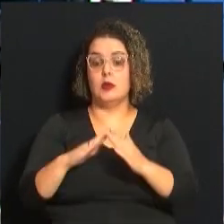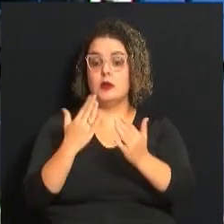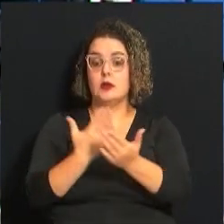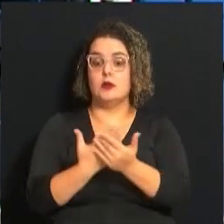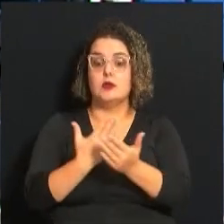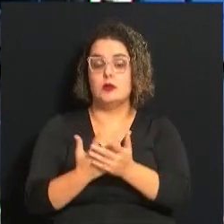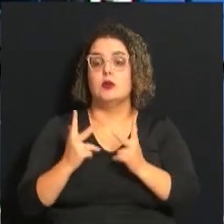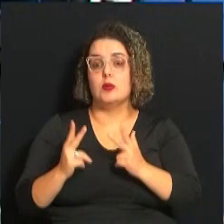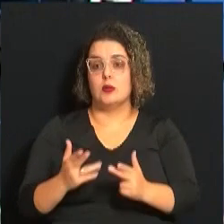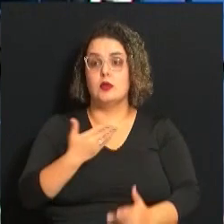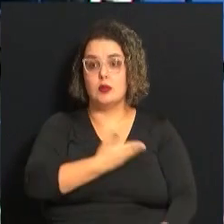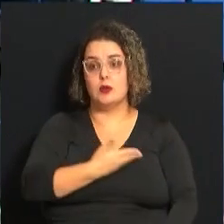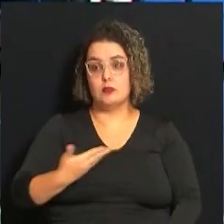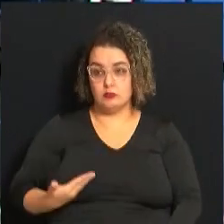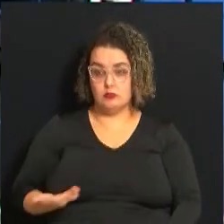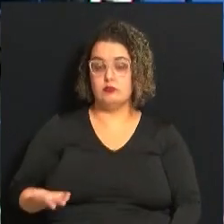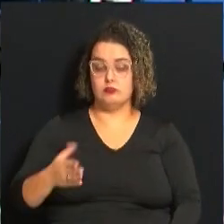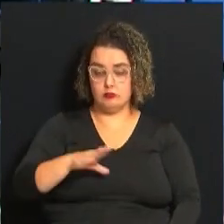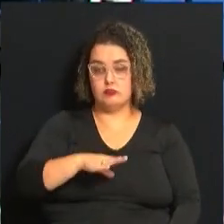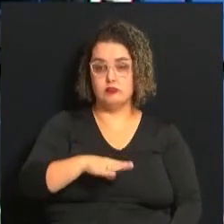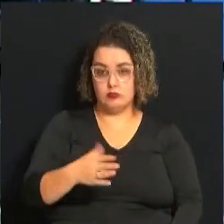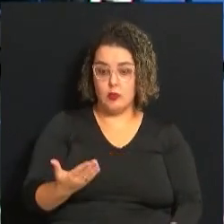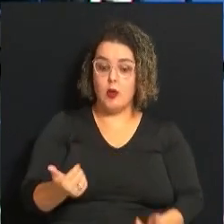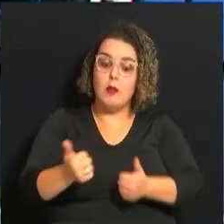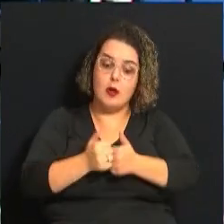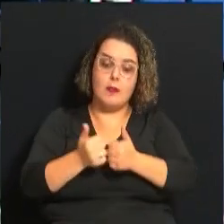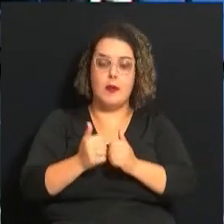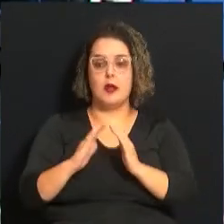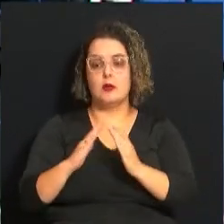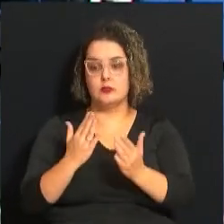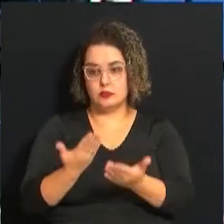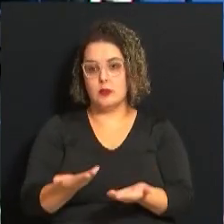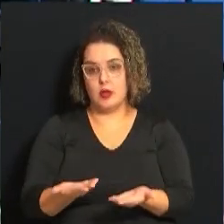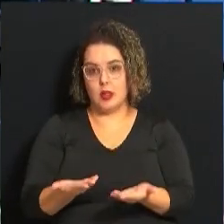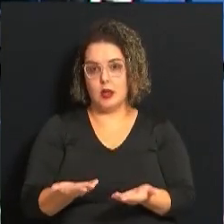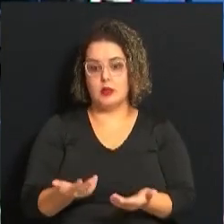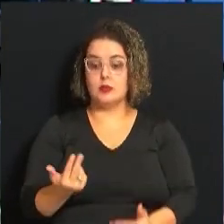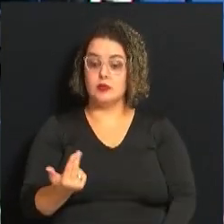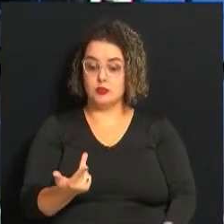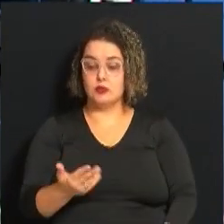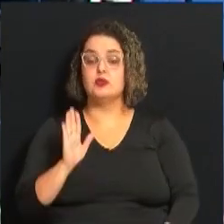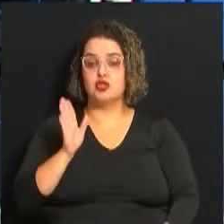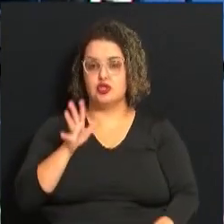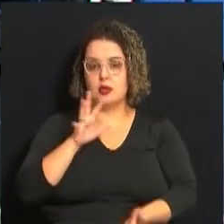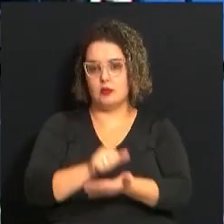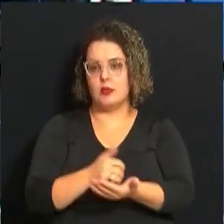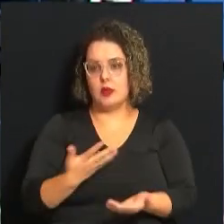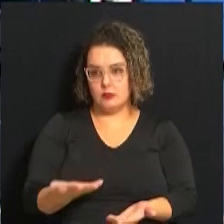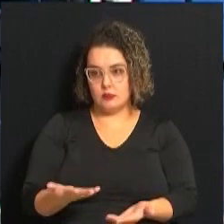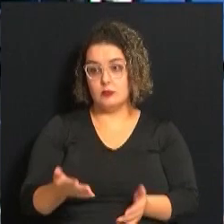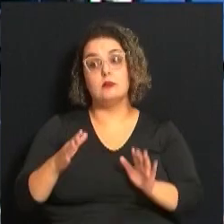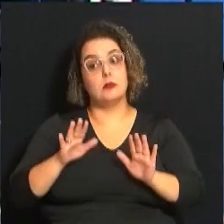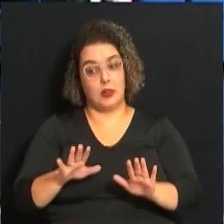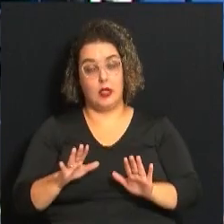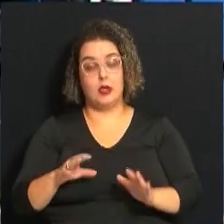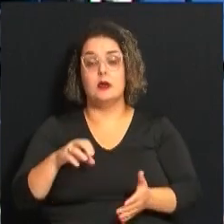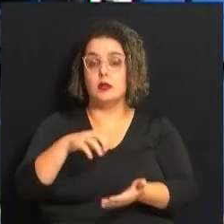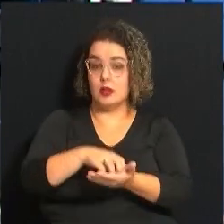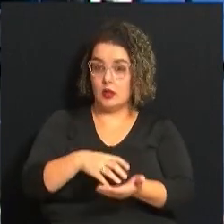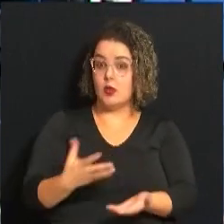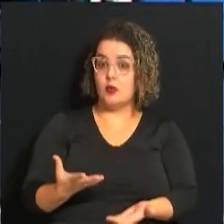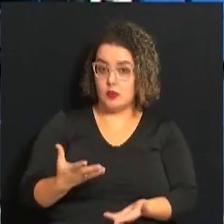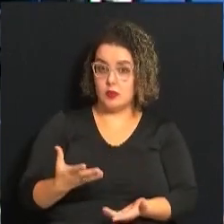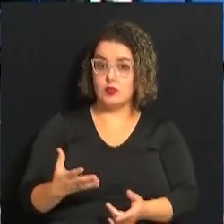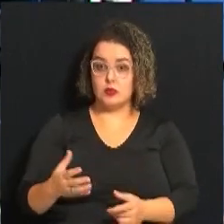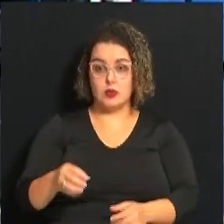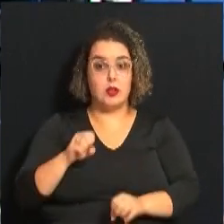municipal ou a mais próxima residência em que um dos irmãos já esteja matriculado, desde que a unidade escolar